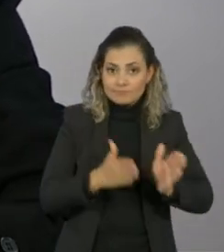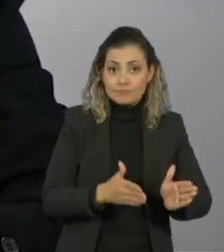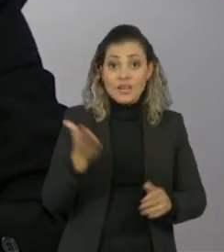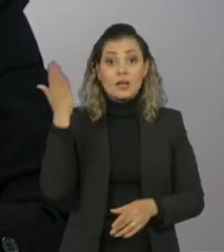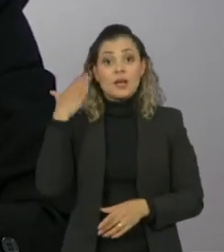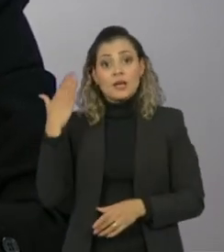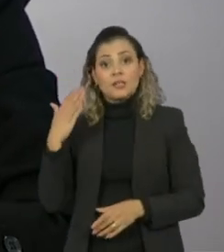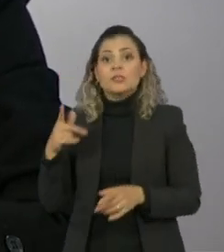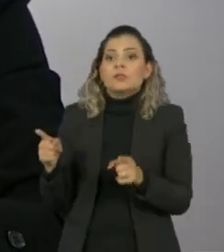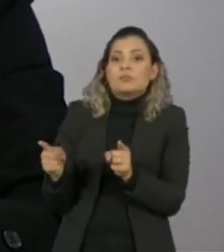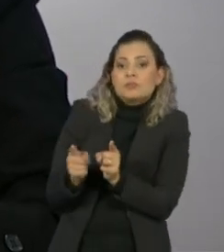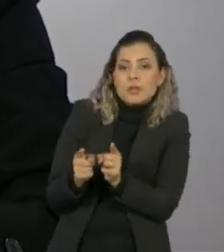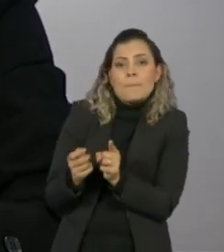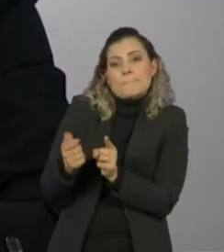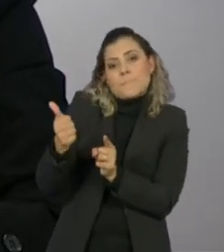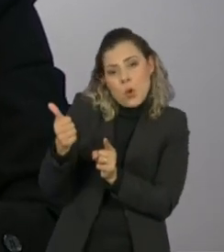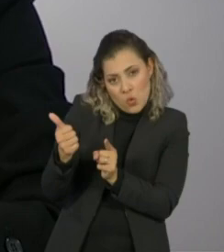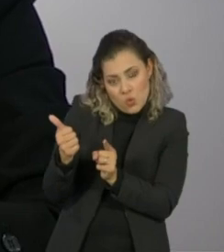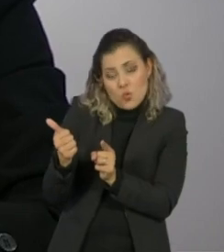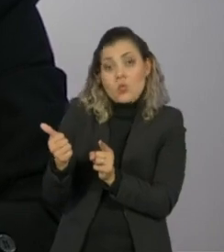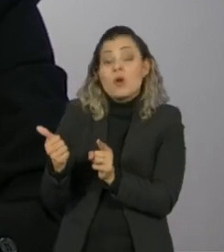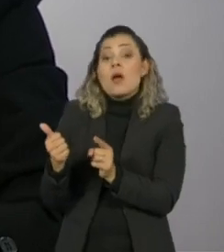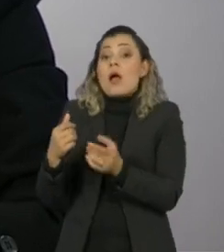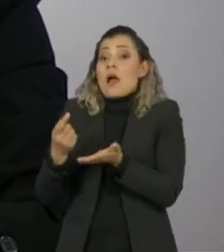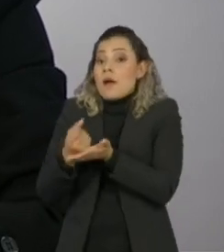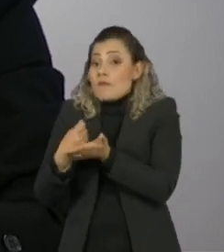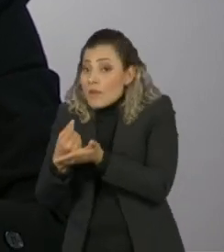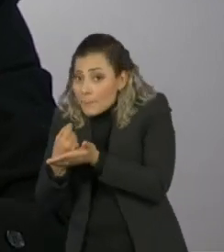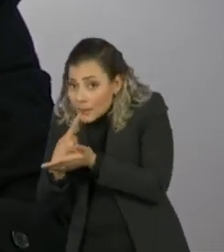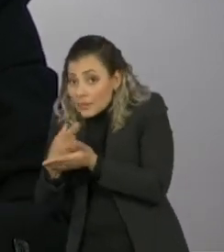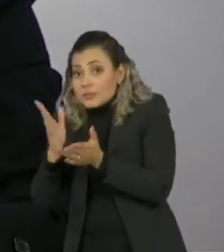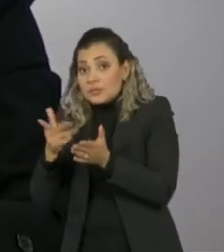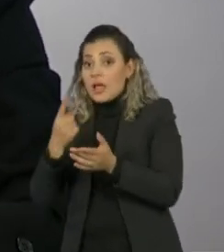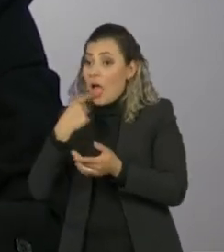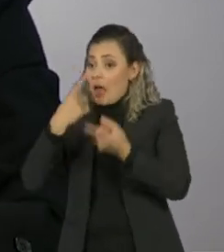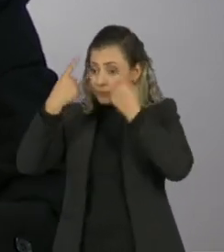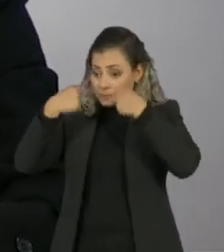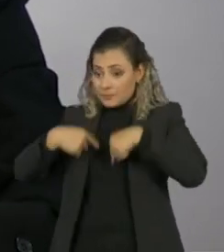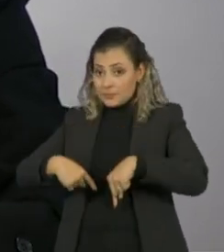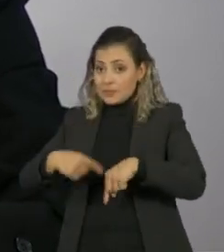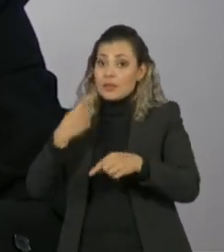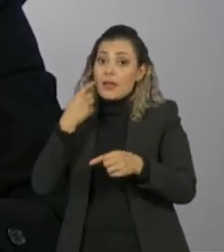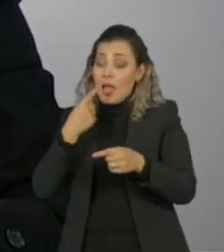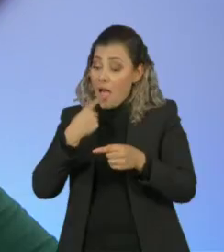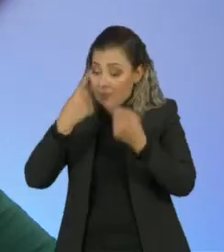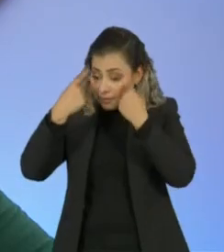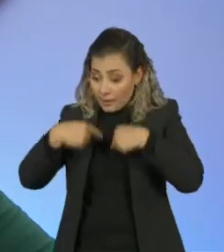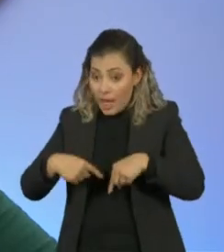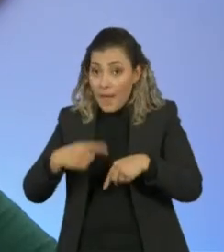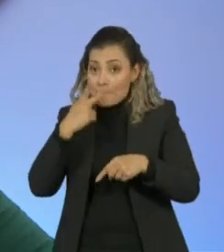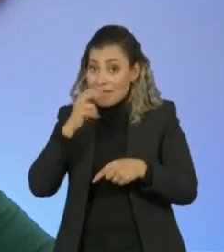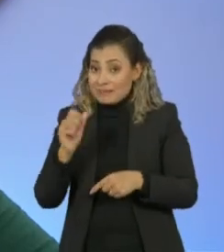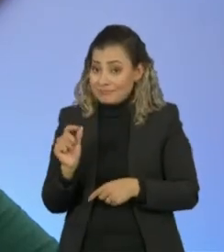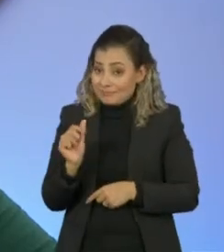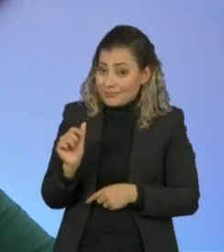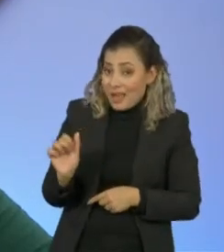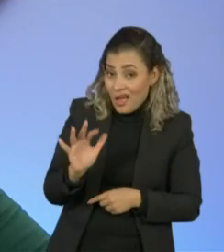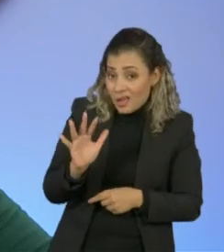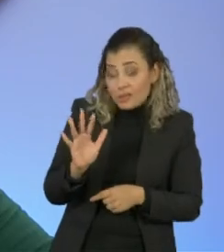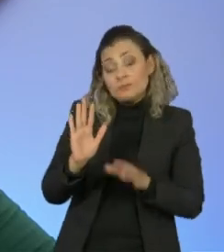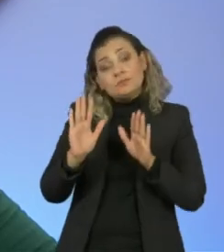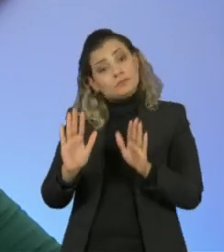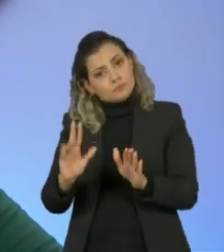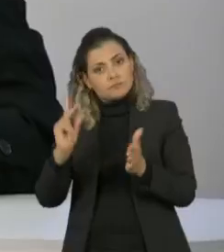eram mais restritos. Hoje, as farmácias já vendem os testes e a preços não tão acessíveis. Mas profissionais que atuam,